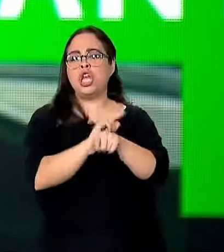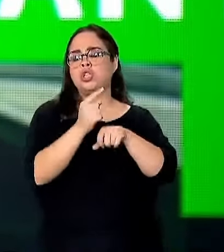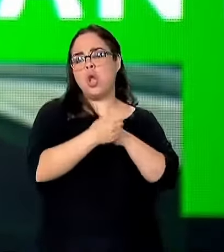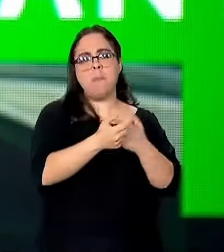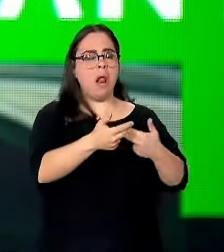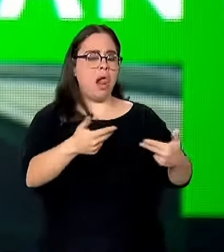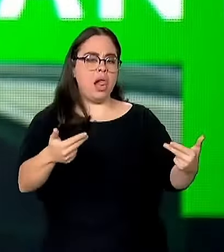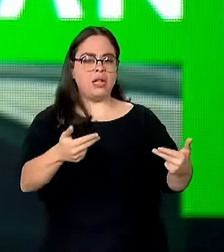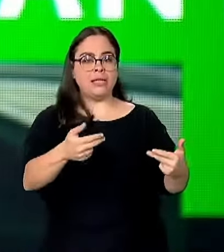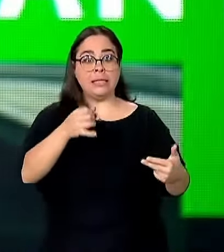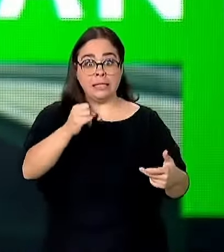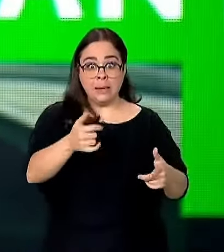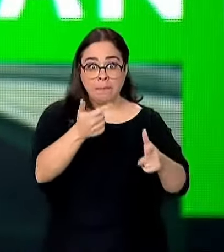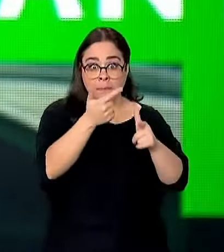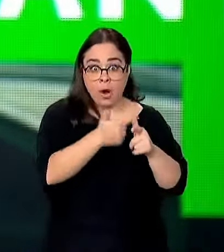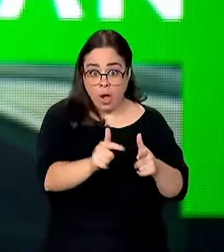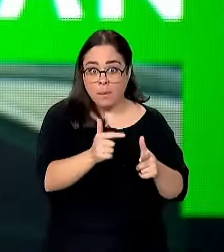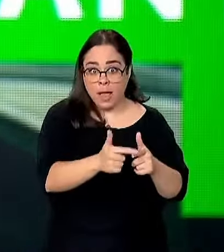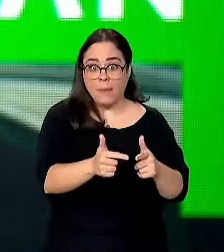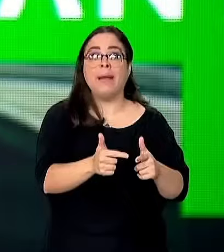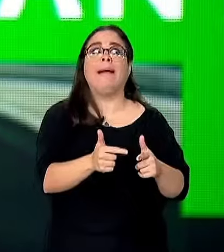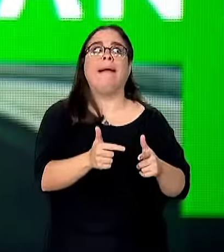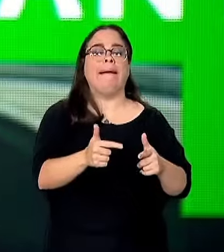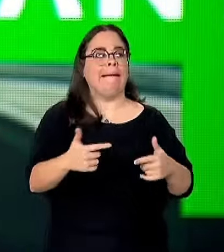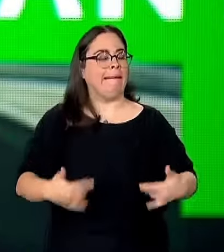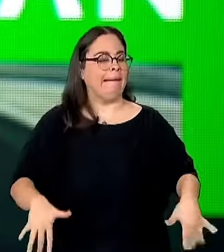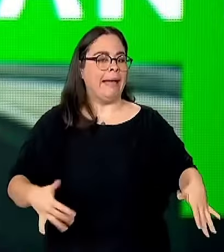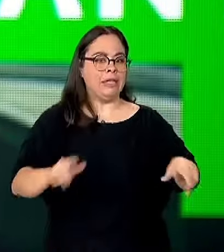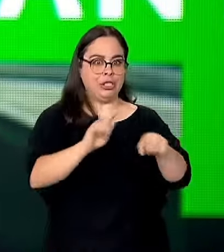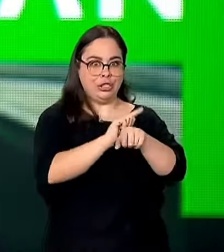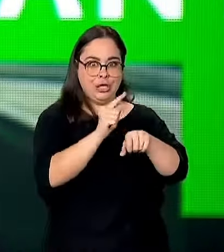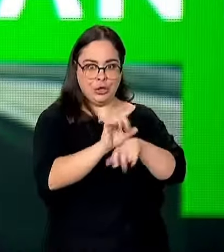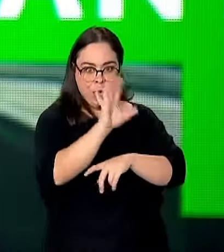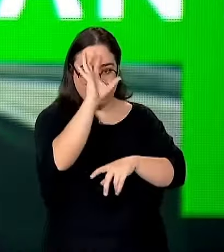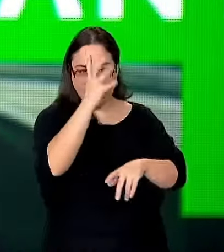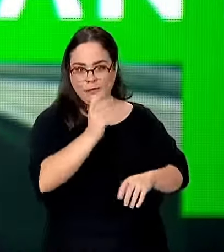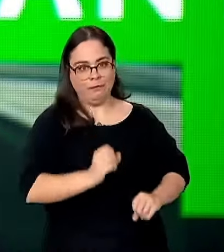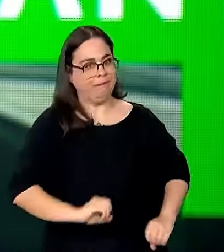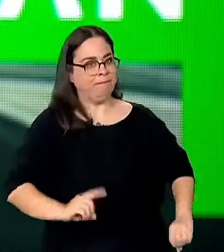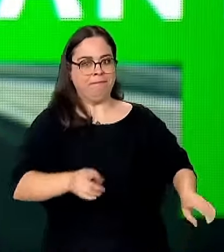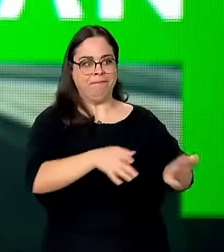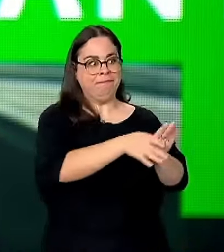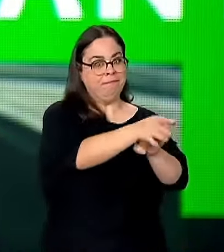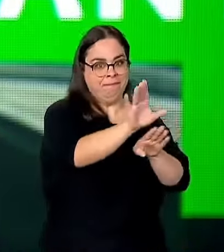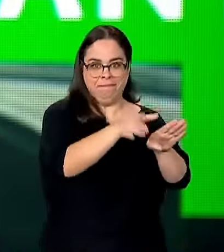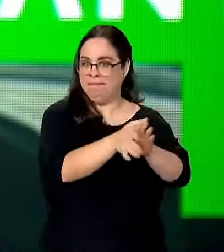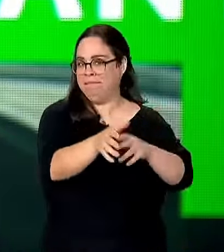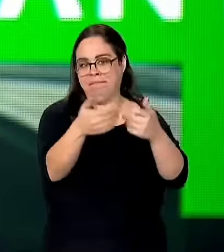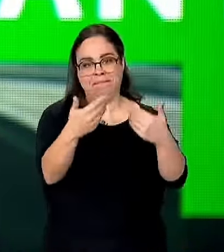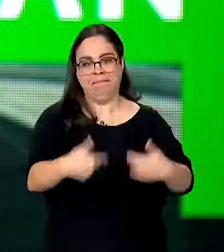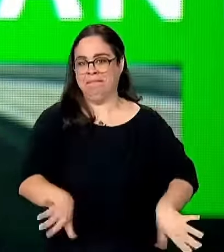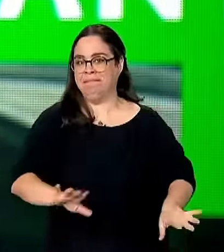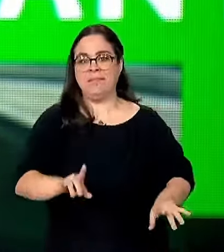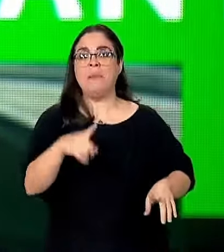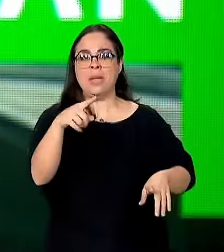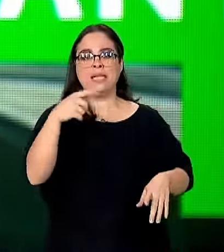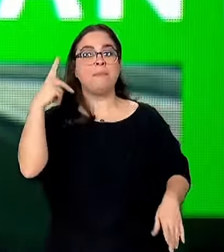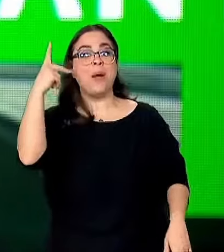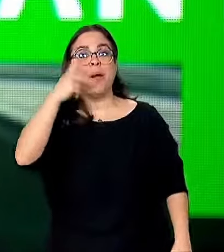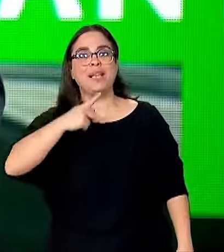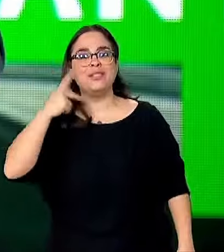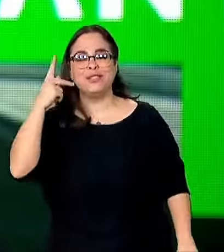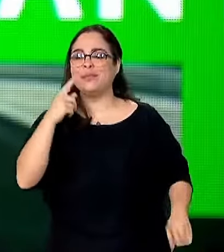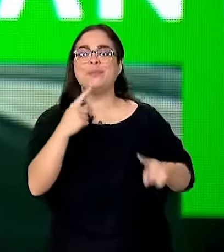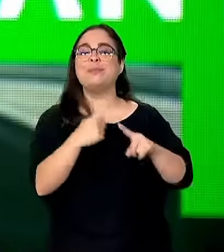Quando a coisa engrossar, você não precisa de gestor, você não precisa de consultor. Você precisa de um político